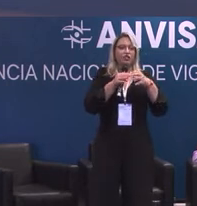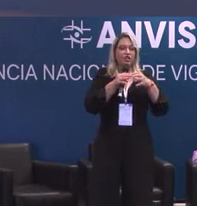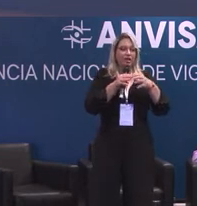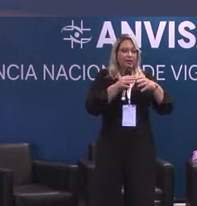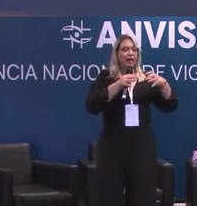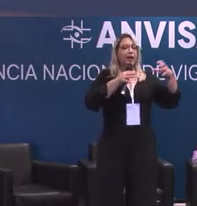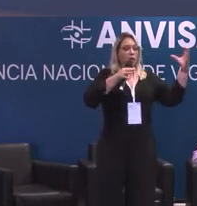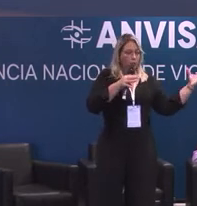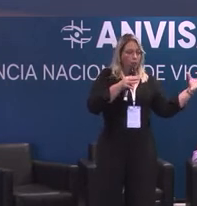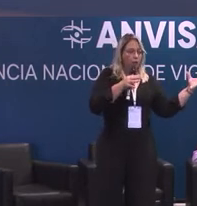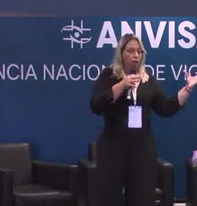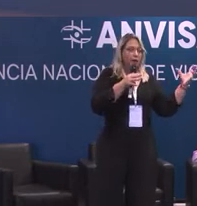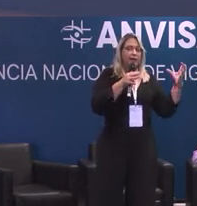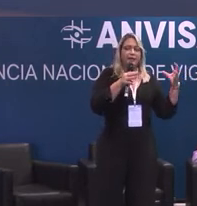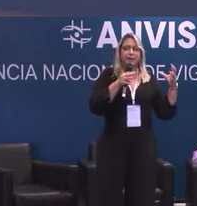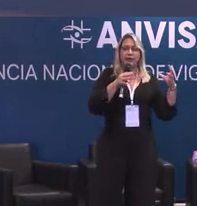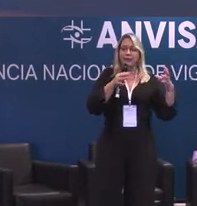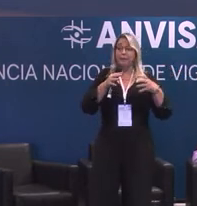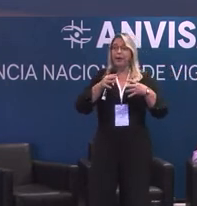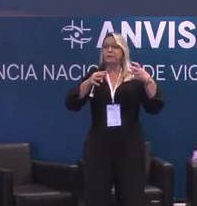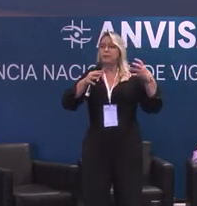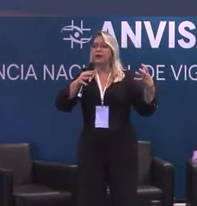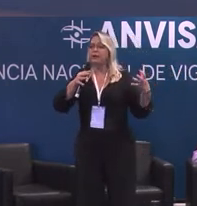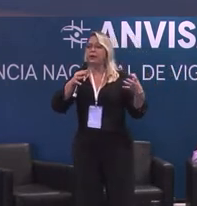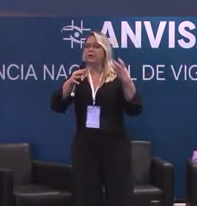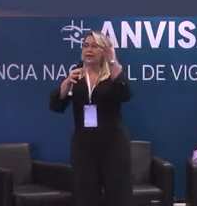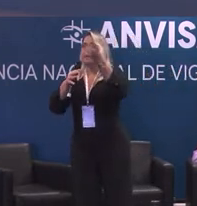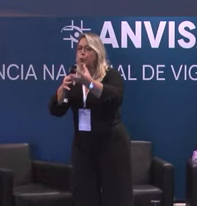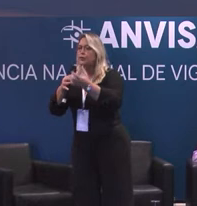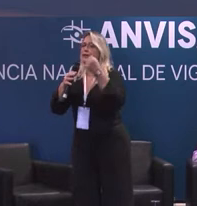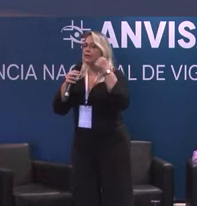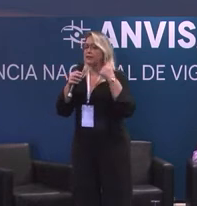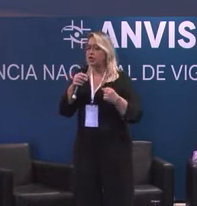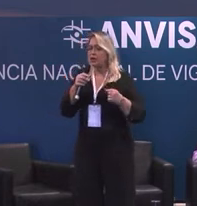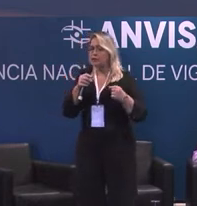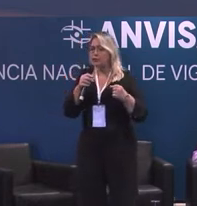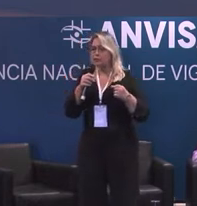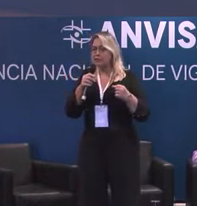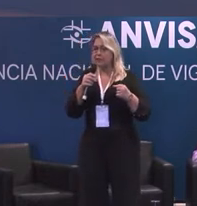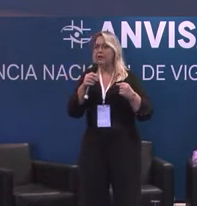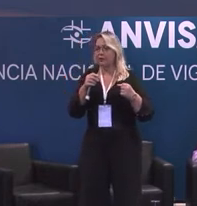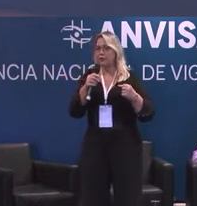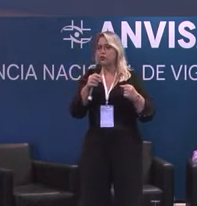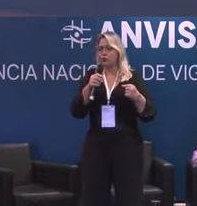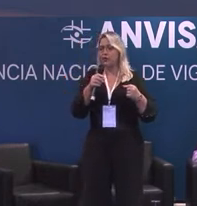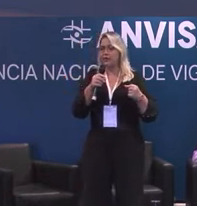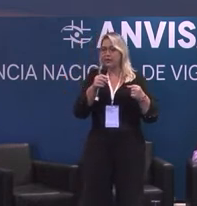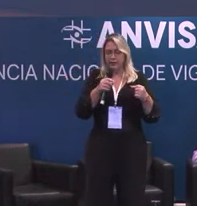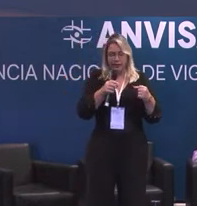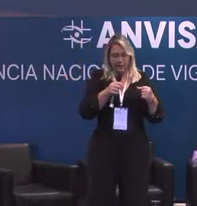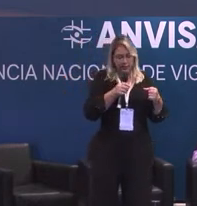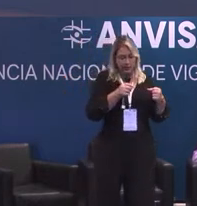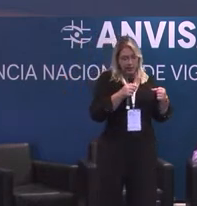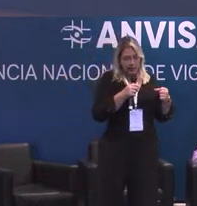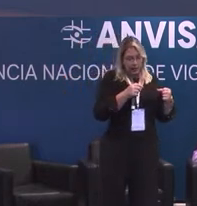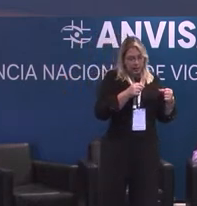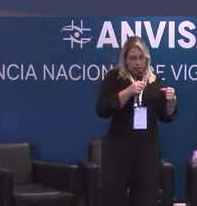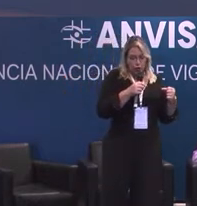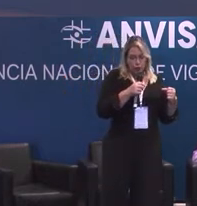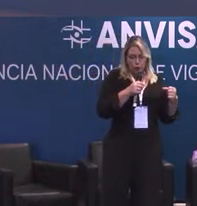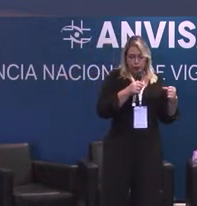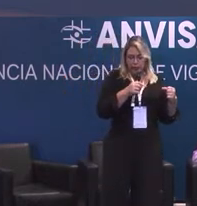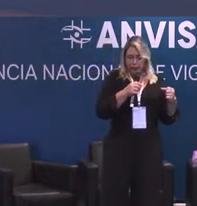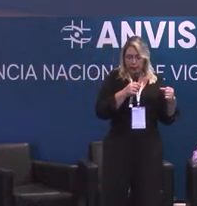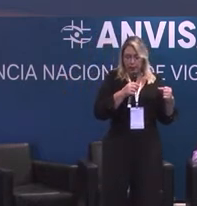já se alargou essa perspectiva da busca desses dados, a partir do estudo dessa diretriz. Sobre